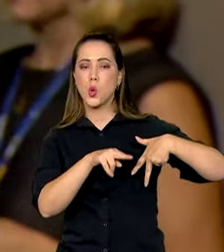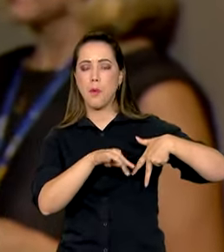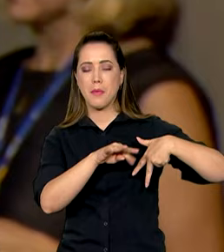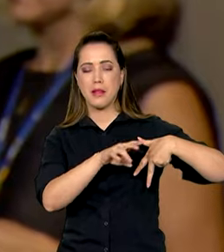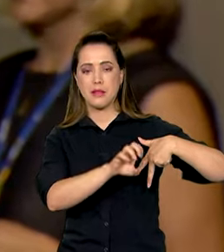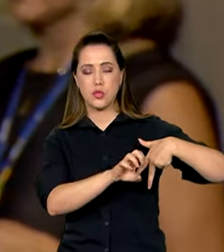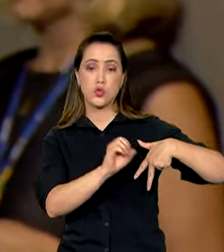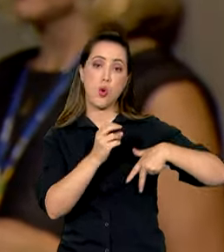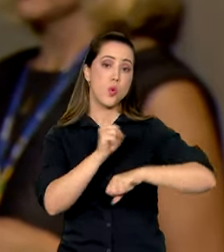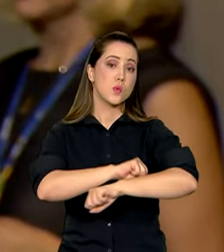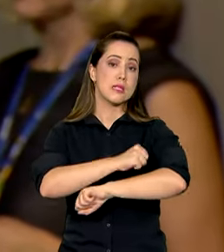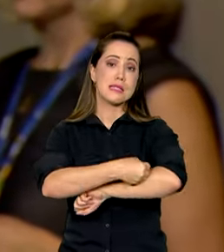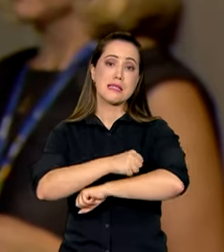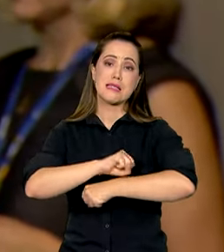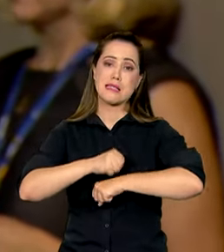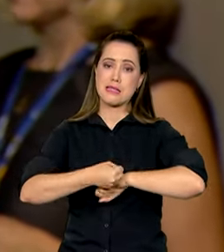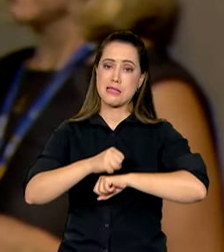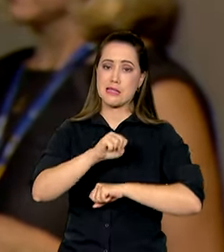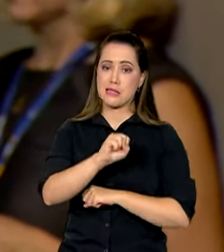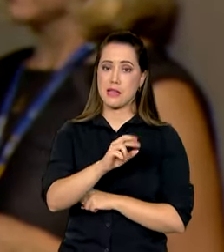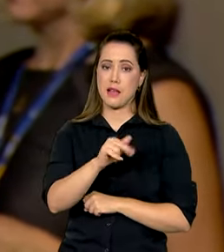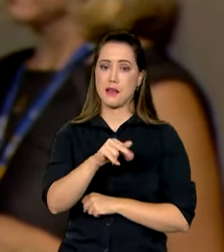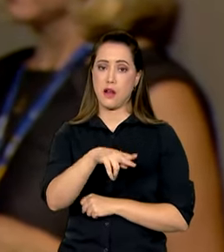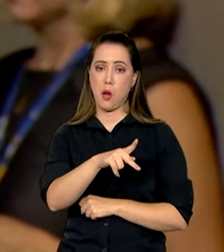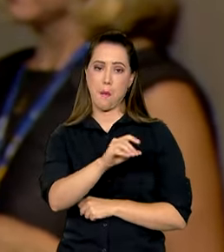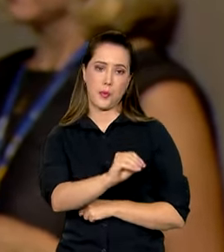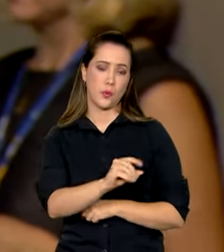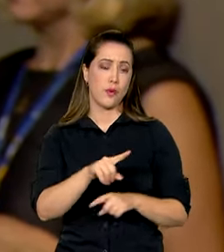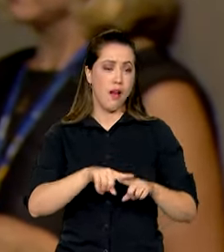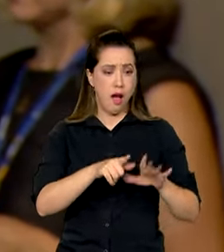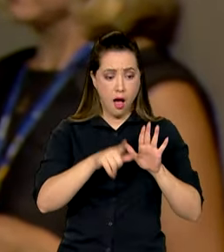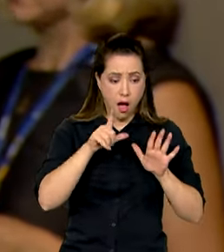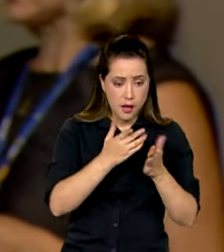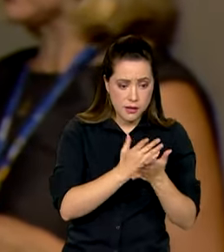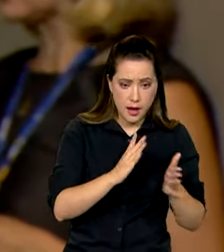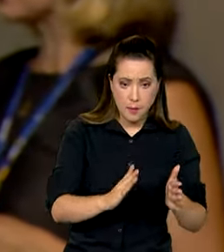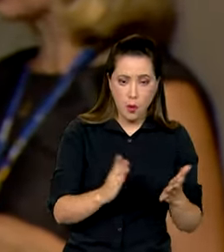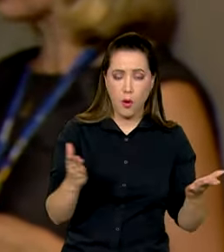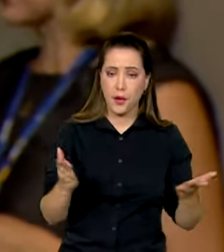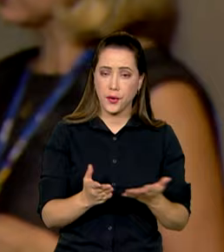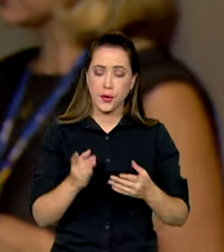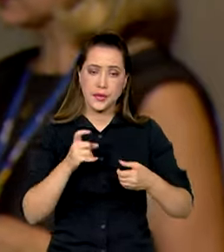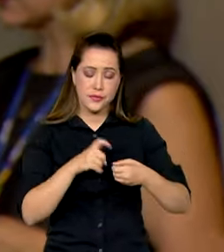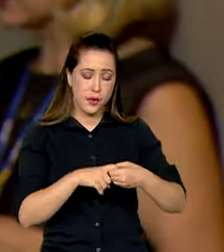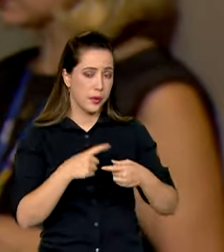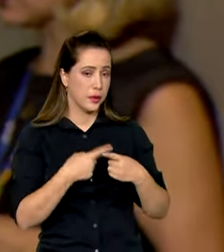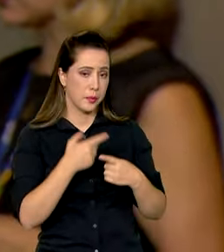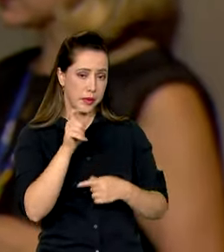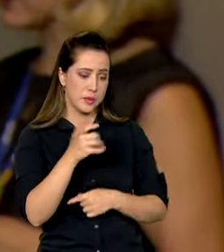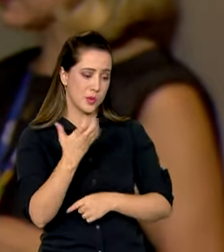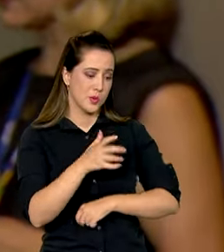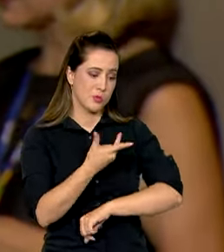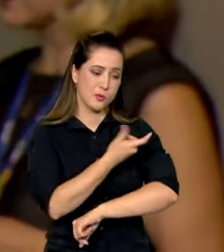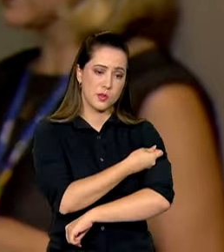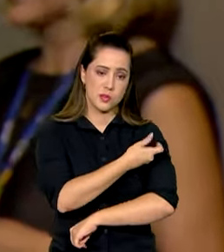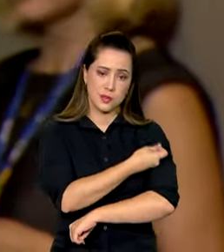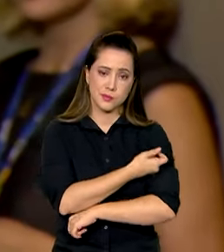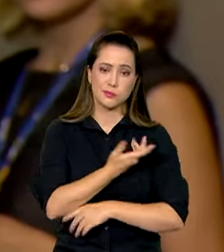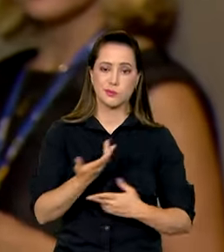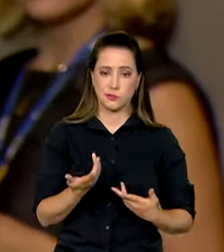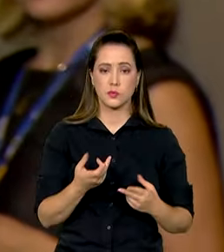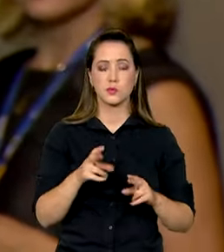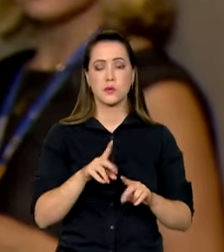viradas da história brasileira. Graças ao nosso SUS, à consistência do nosso modelo e às convicções que historicamente